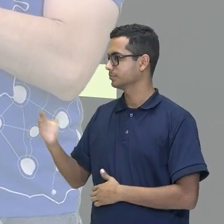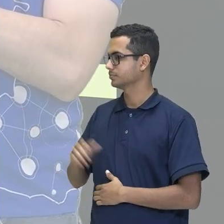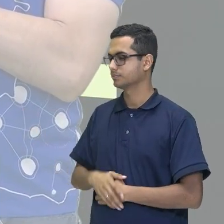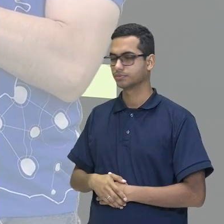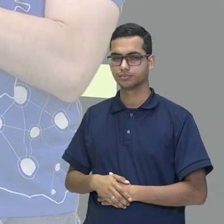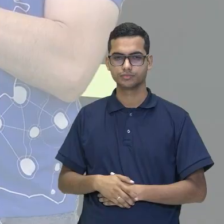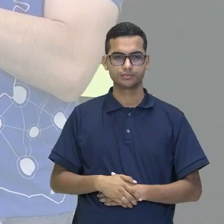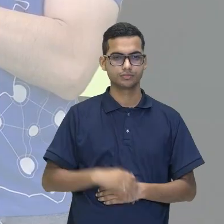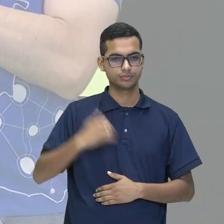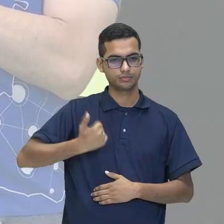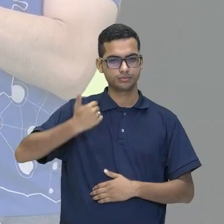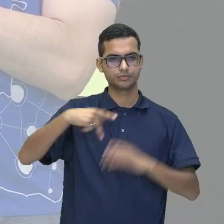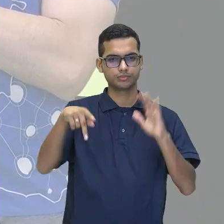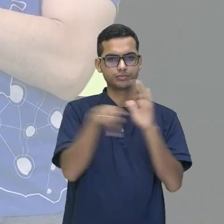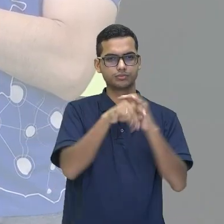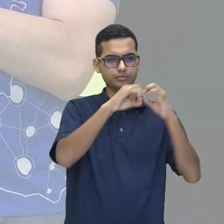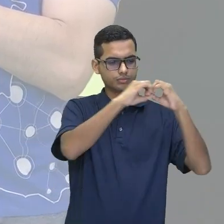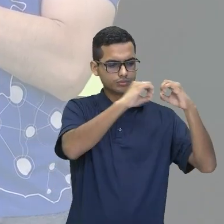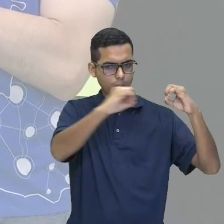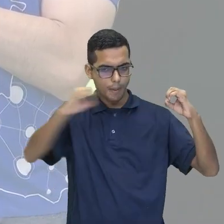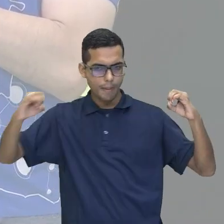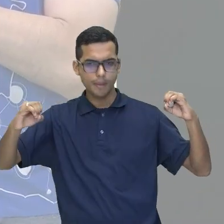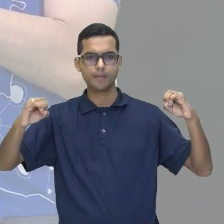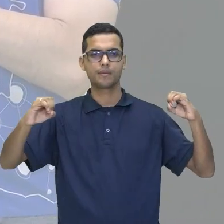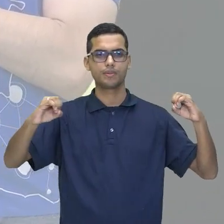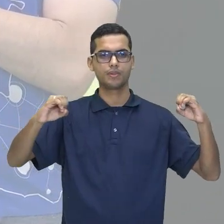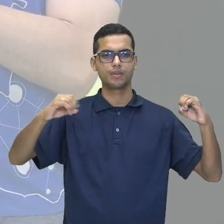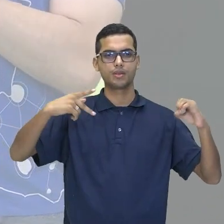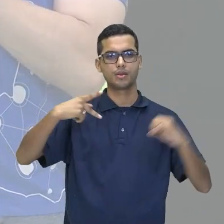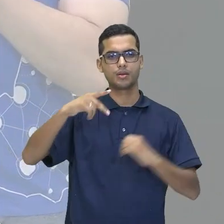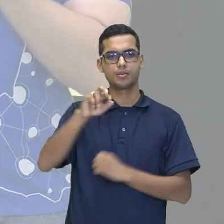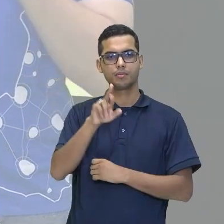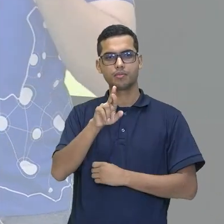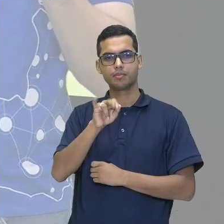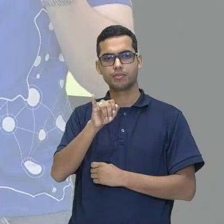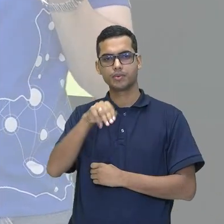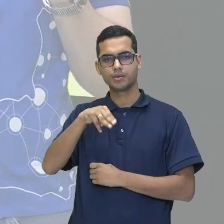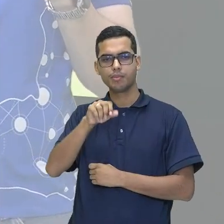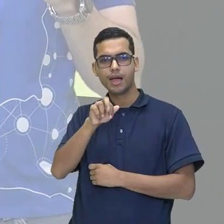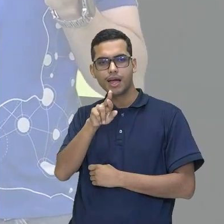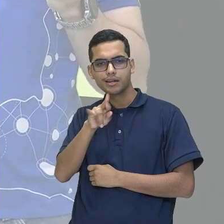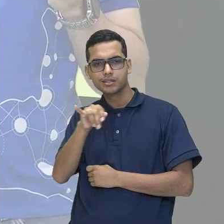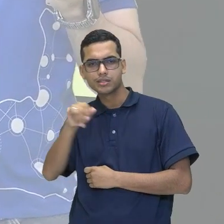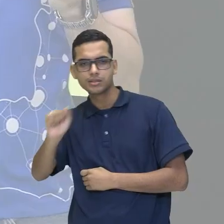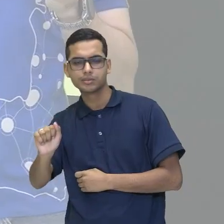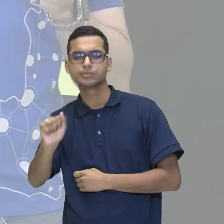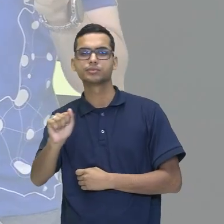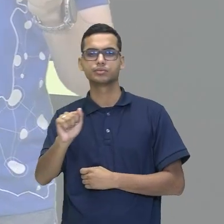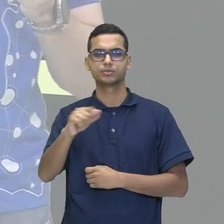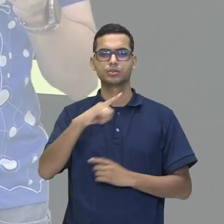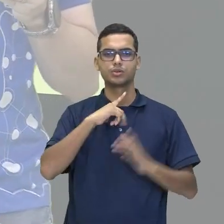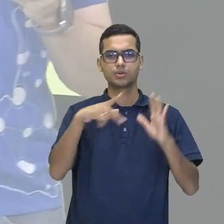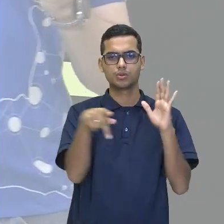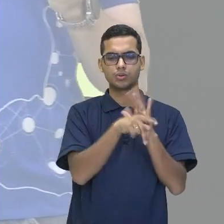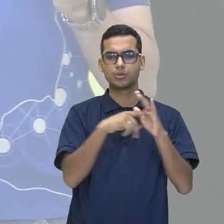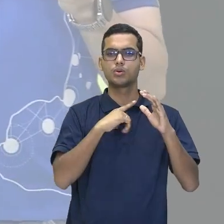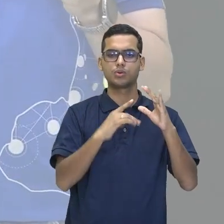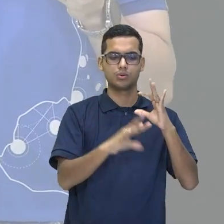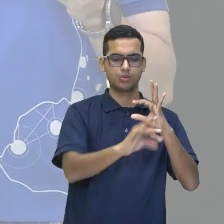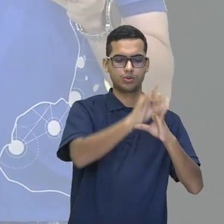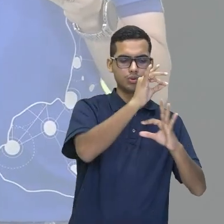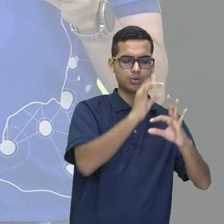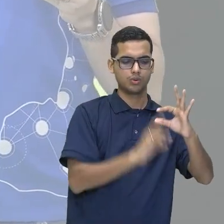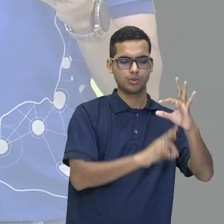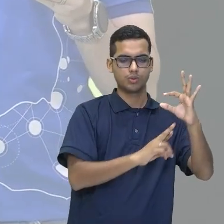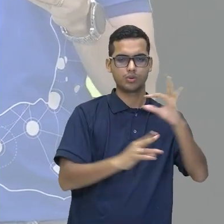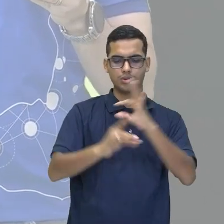primeira estrutura, que é a estrutura primária, que os aminoácidos estão se juntando, tá? Então, eles estão